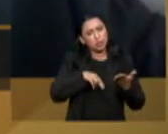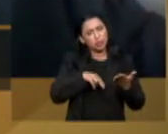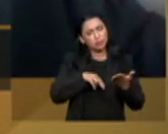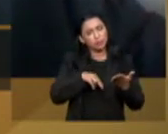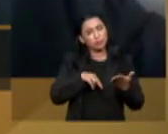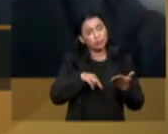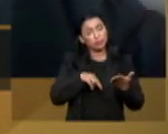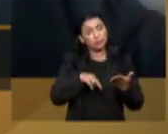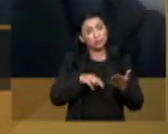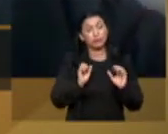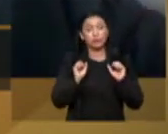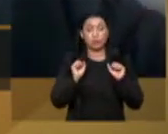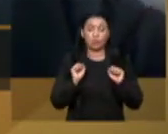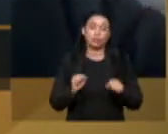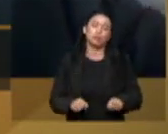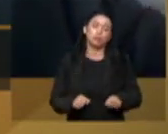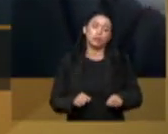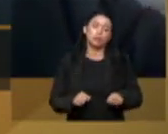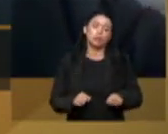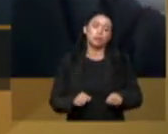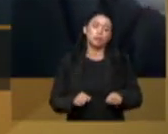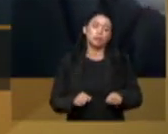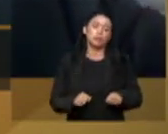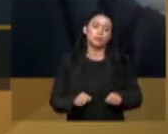a leitura dessa possibilidade ou não